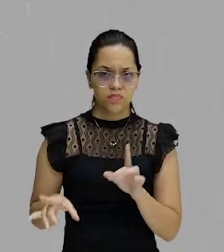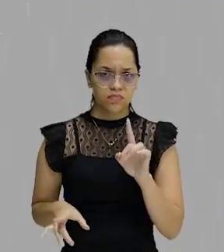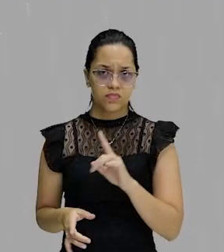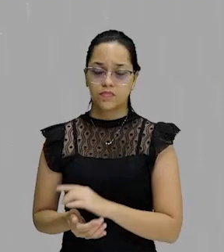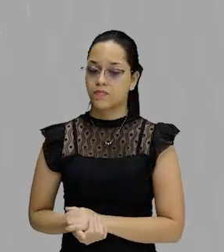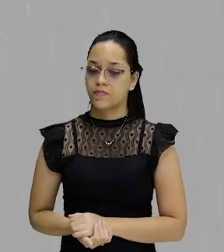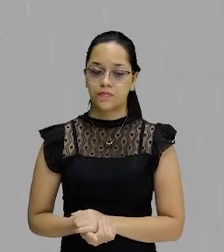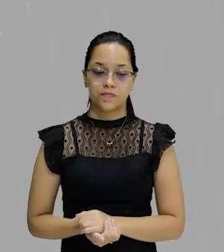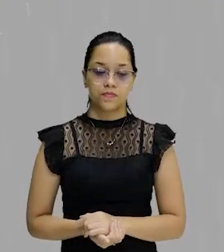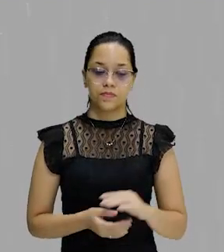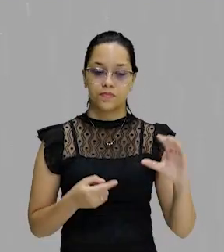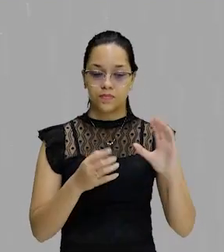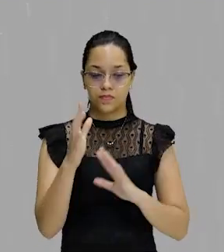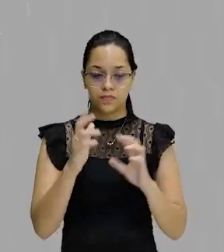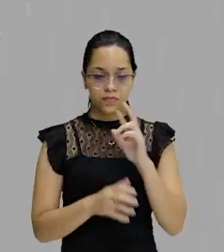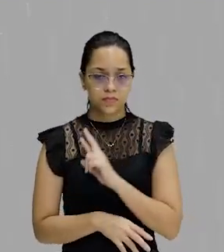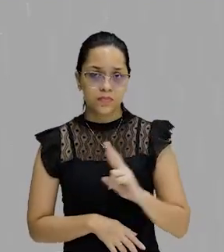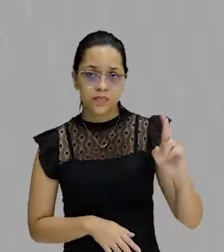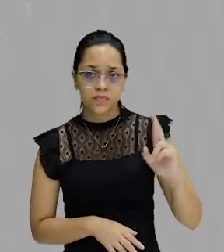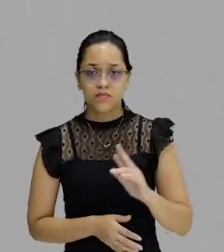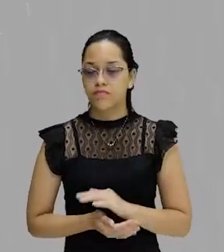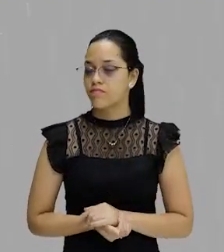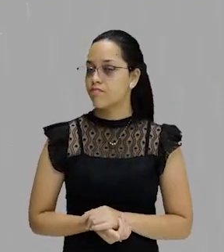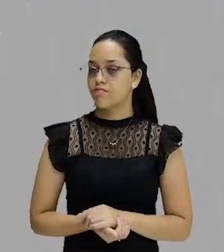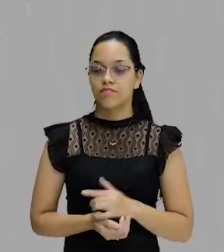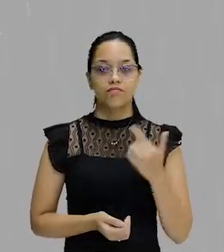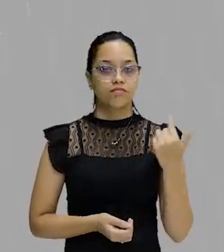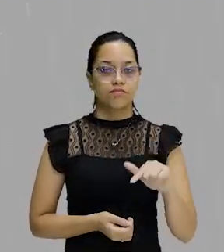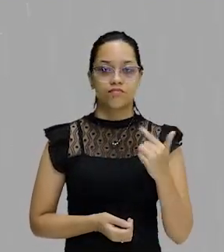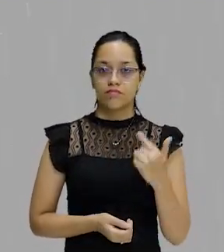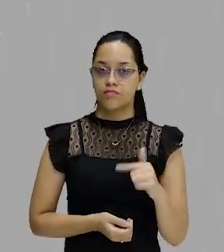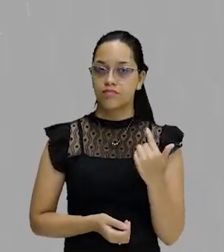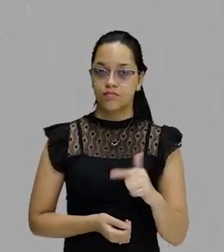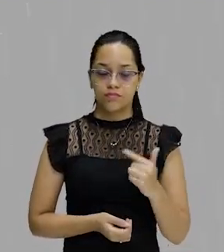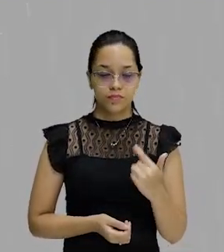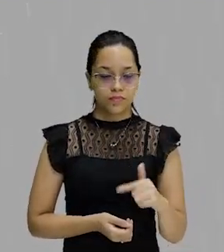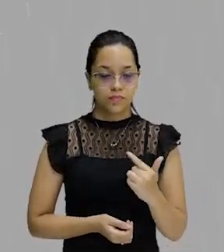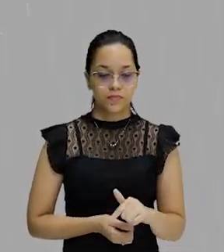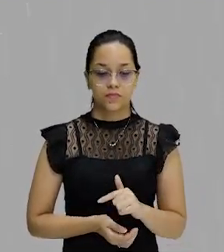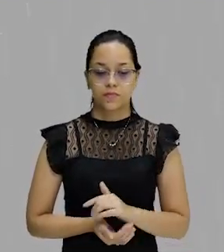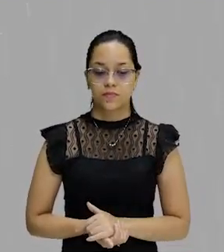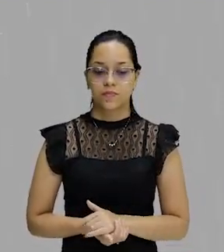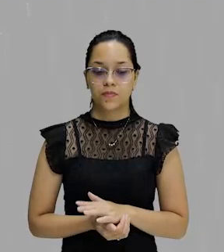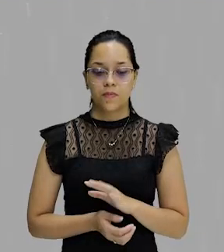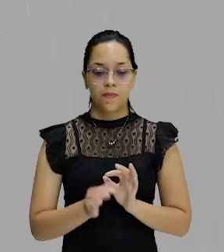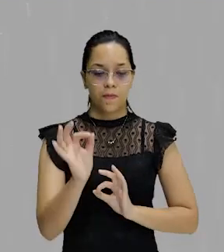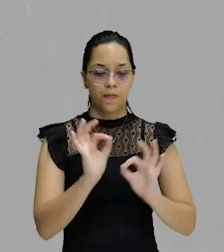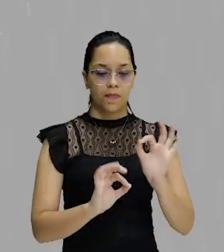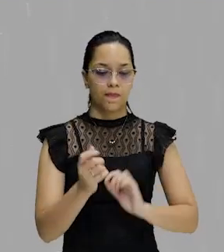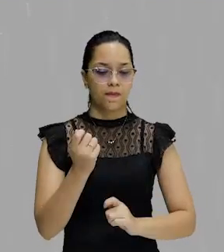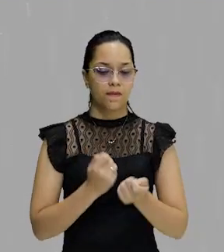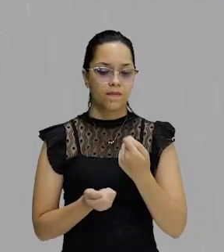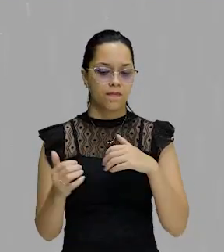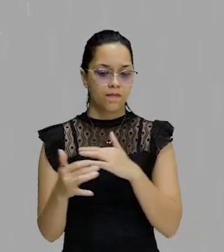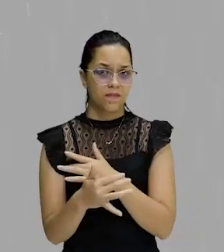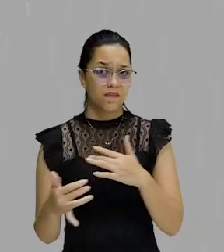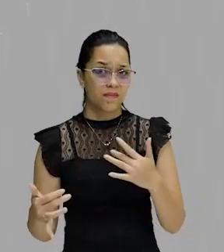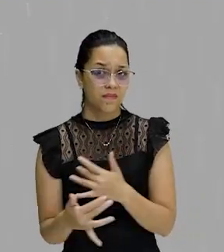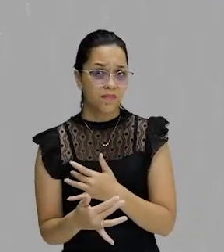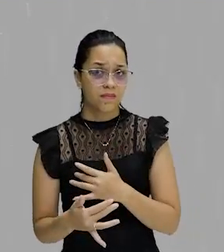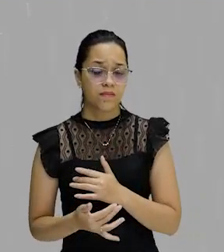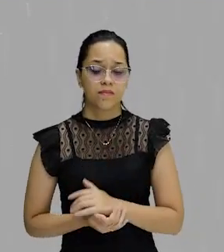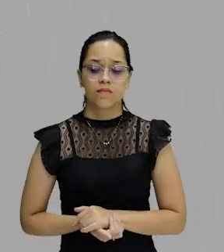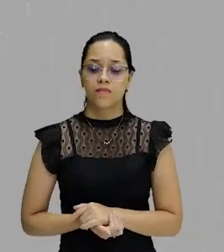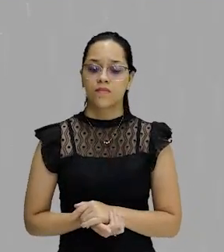ele não discute isso. A guerra religiosa, ele não fala de guerra, ele fala da aproximação entre religião e capital. A organização da